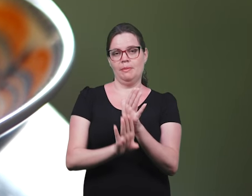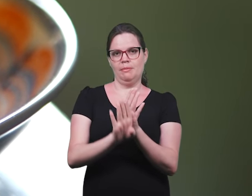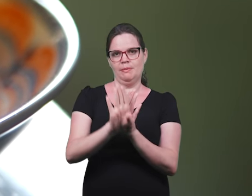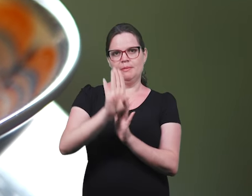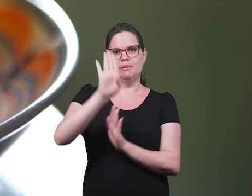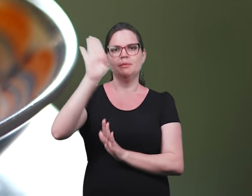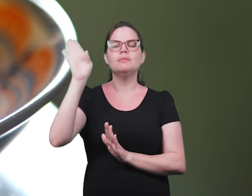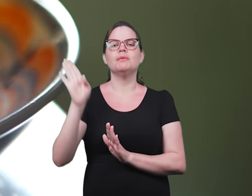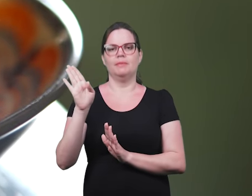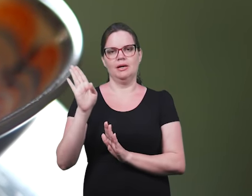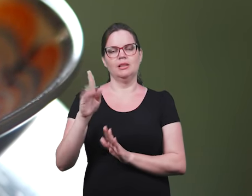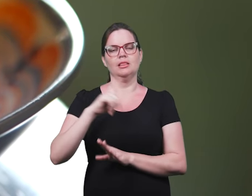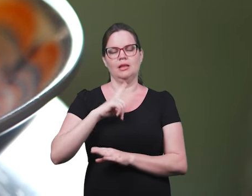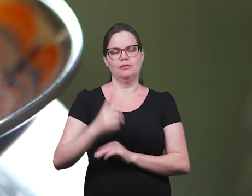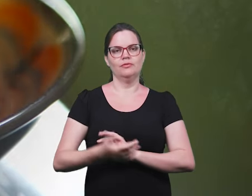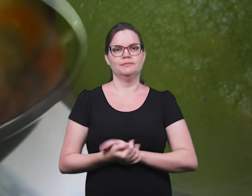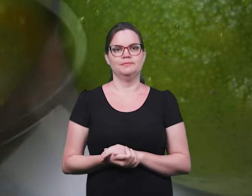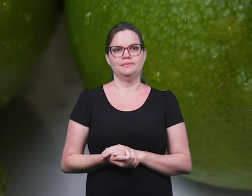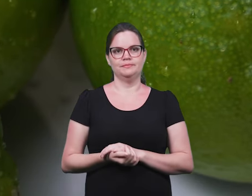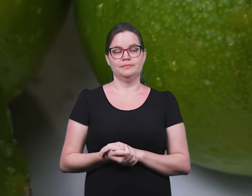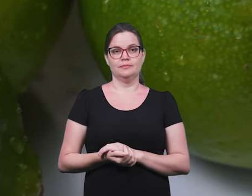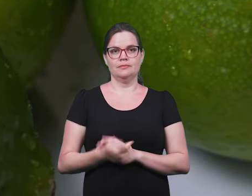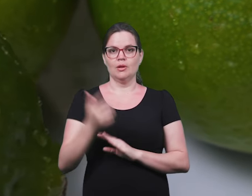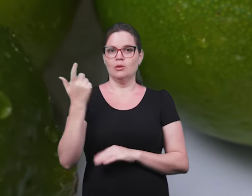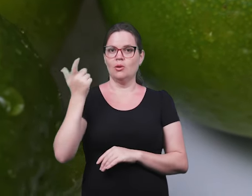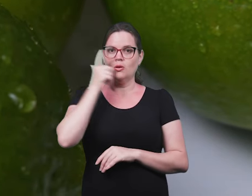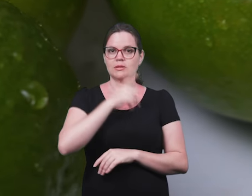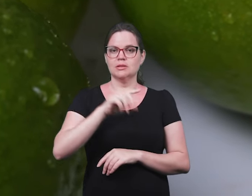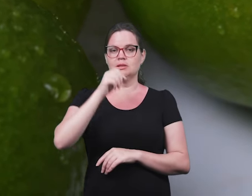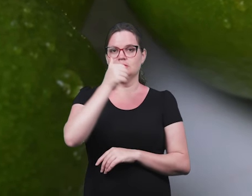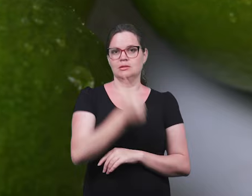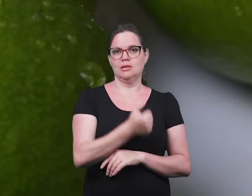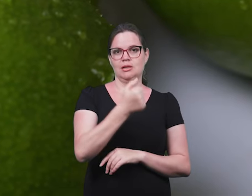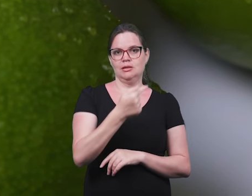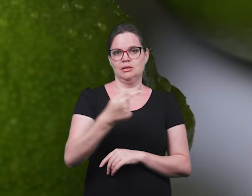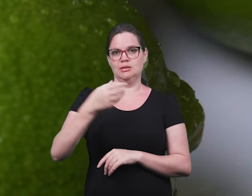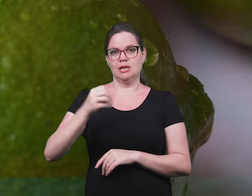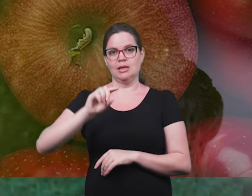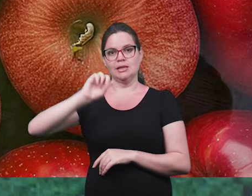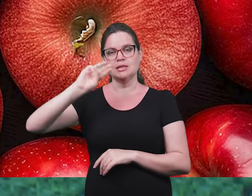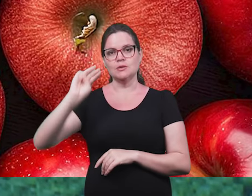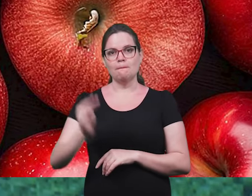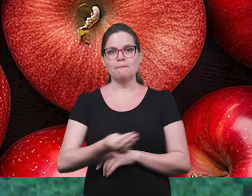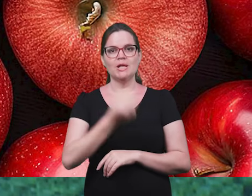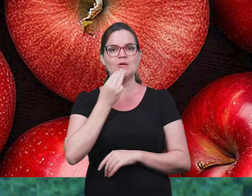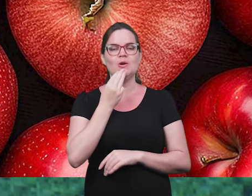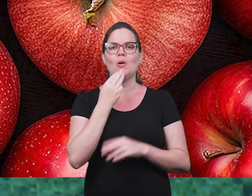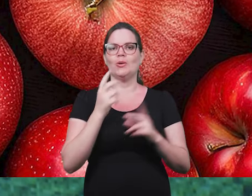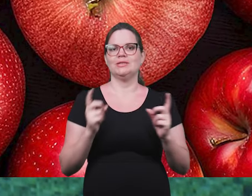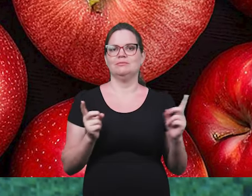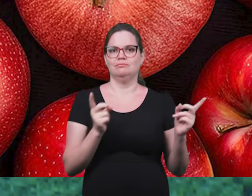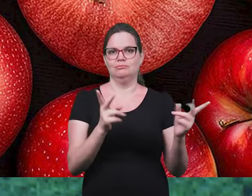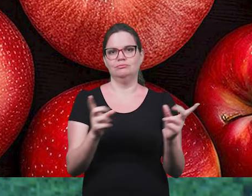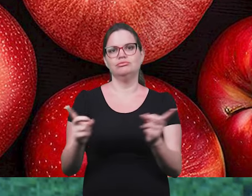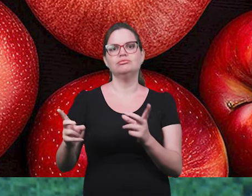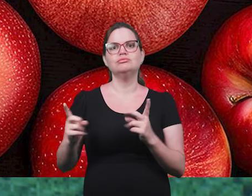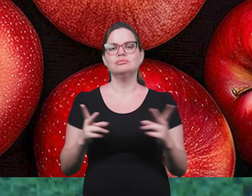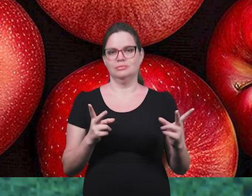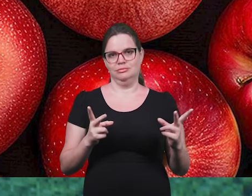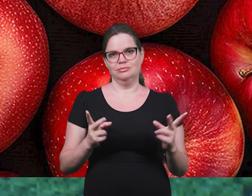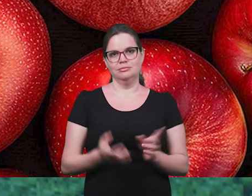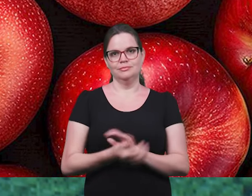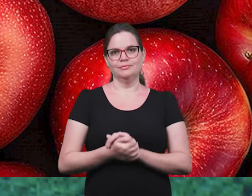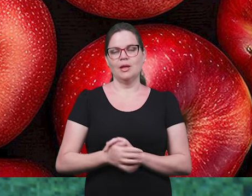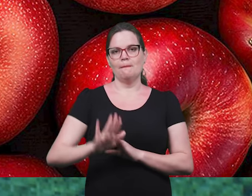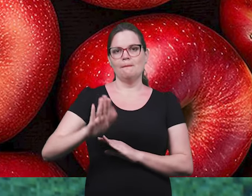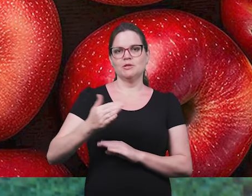desempenho para o mês na última década, atingindo 177 milhões em vendas, um aumento